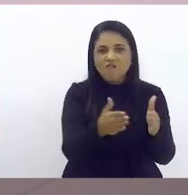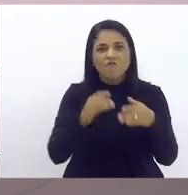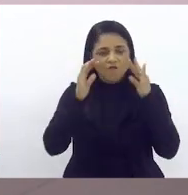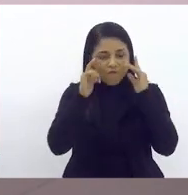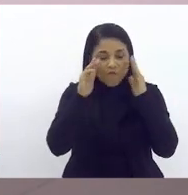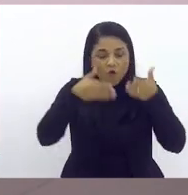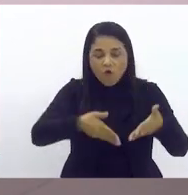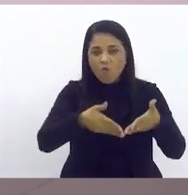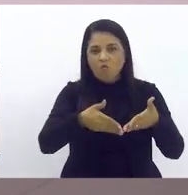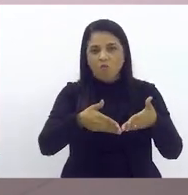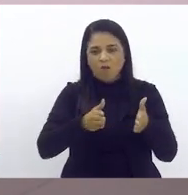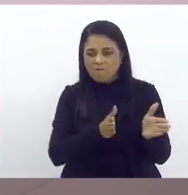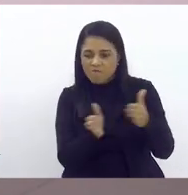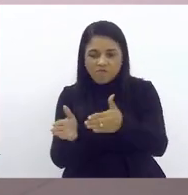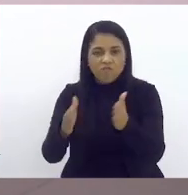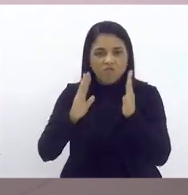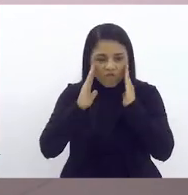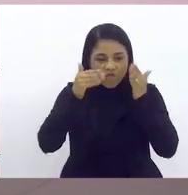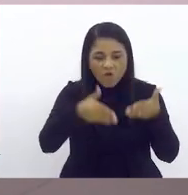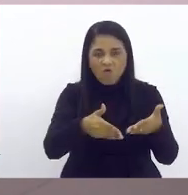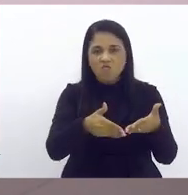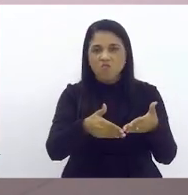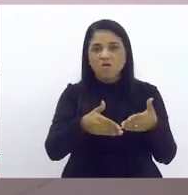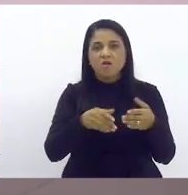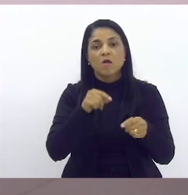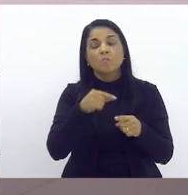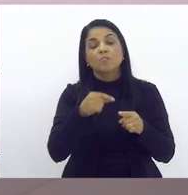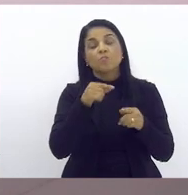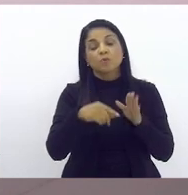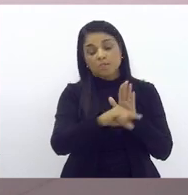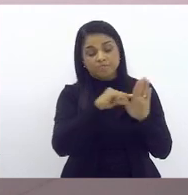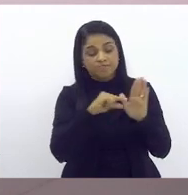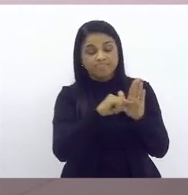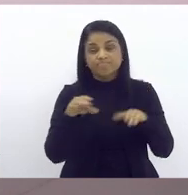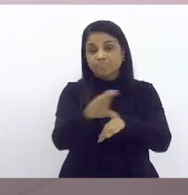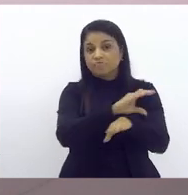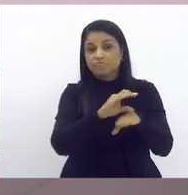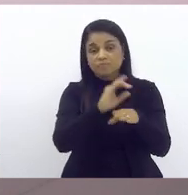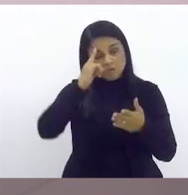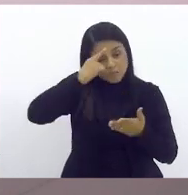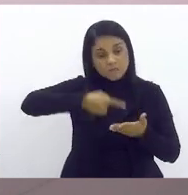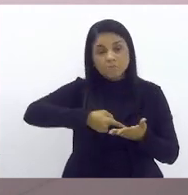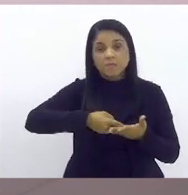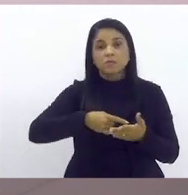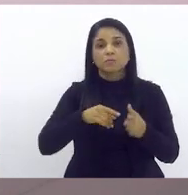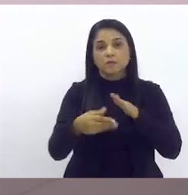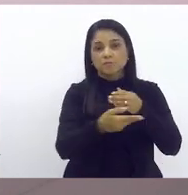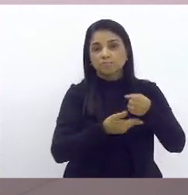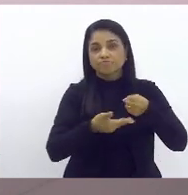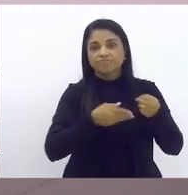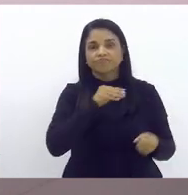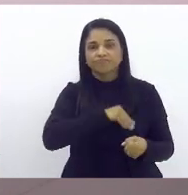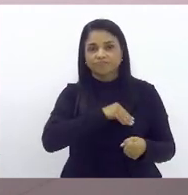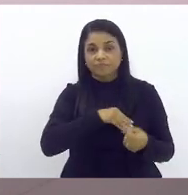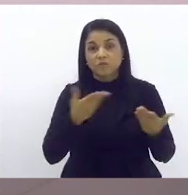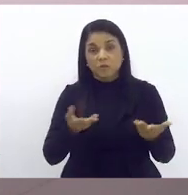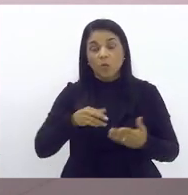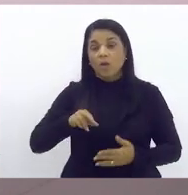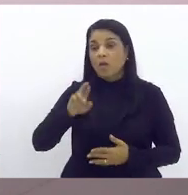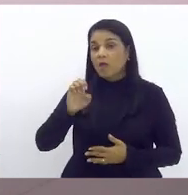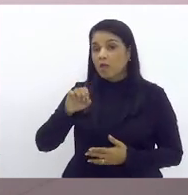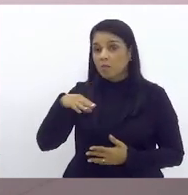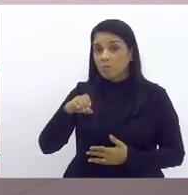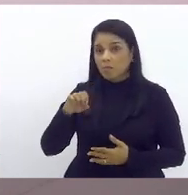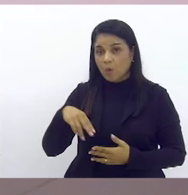não ter um investimento previsto na Constituição, um mandamento constitucional, para a efetivação do piso. E aí, Raimond, uma das questões